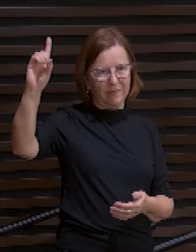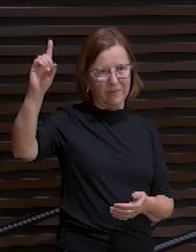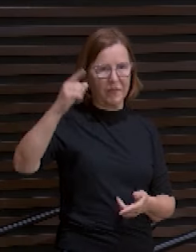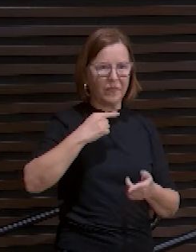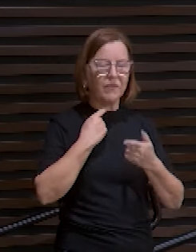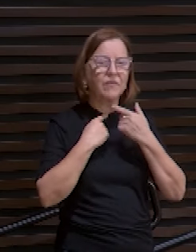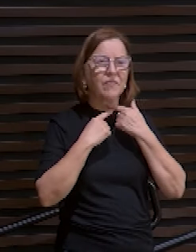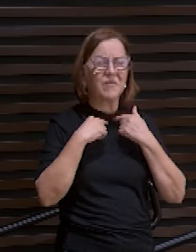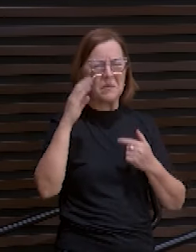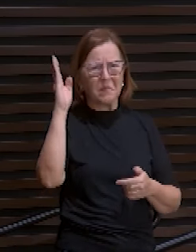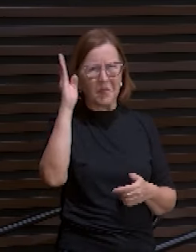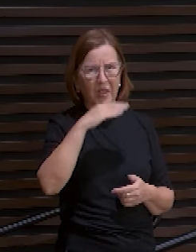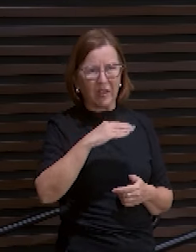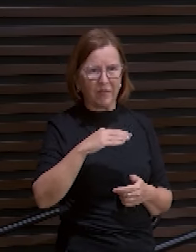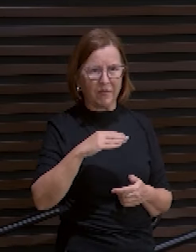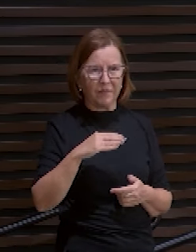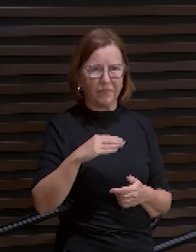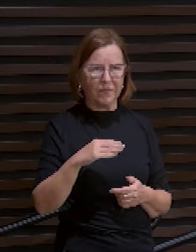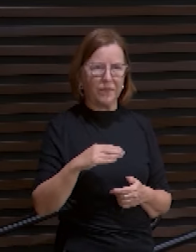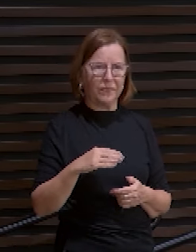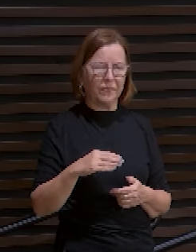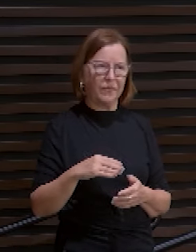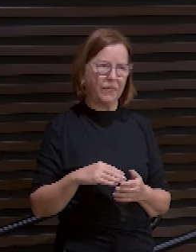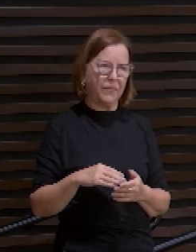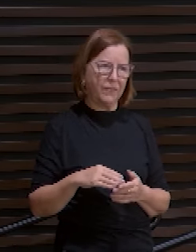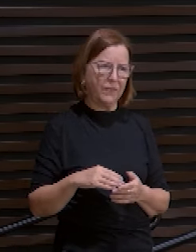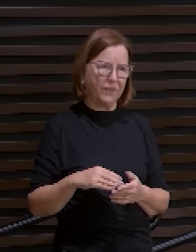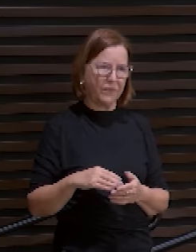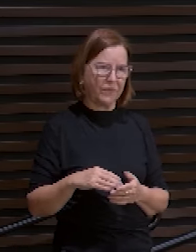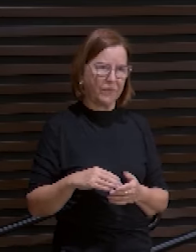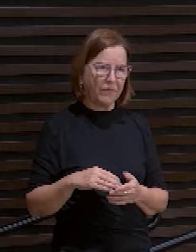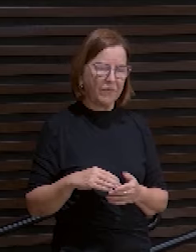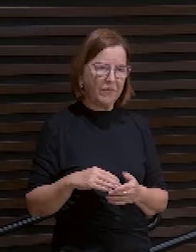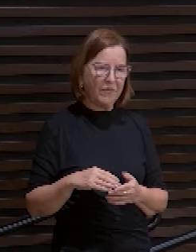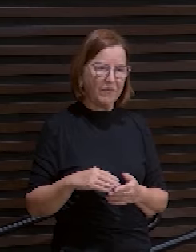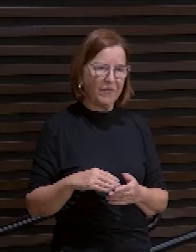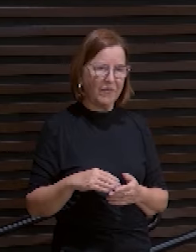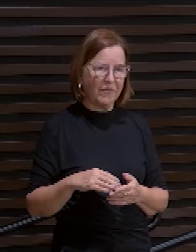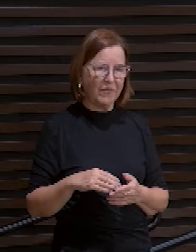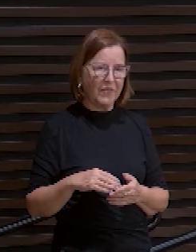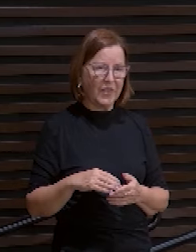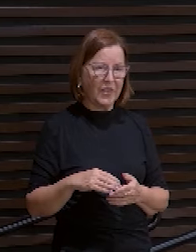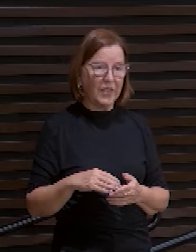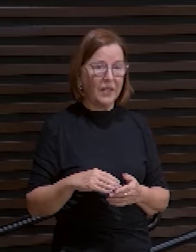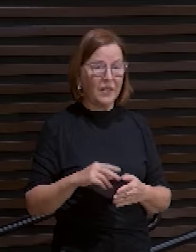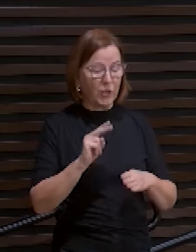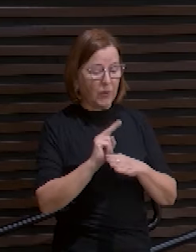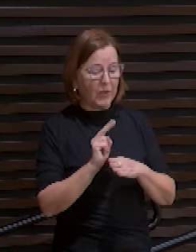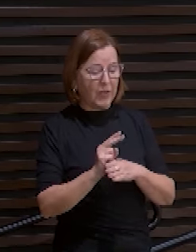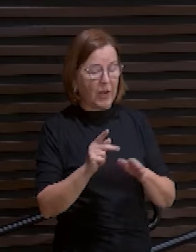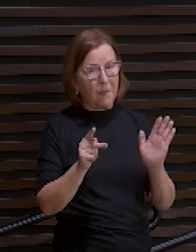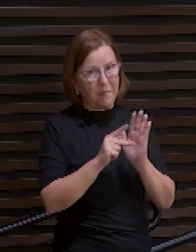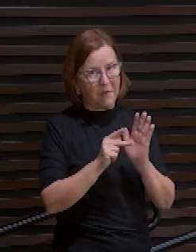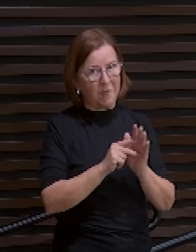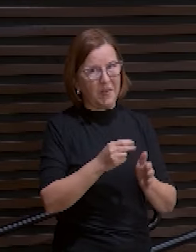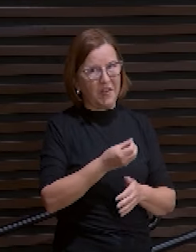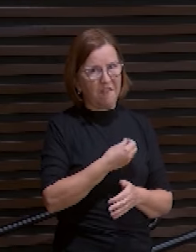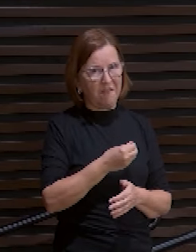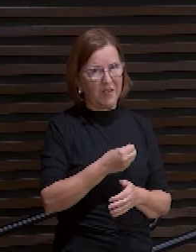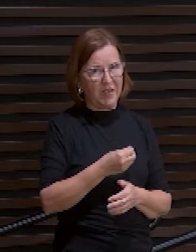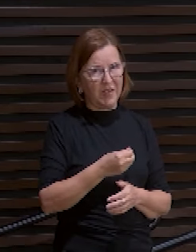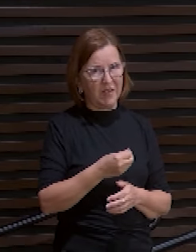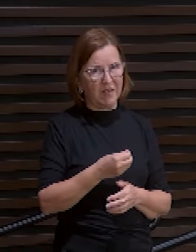desejo maligno de guardar a própria vida por meio da autoconfiança eu me